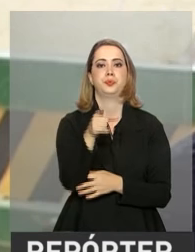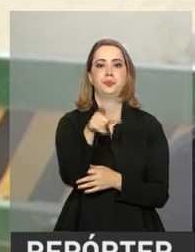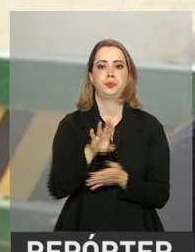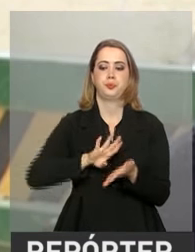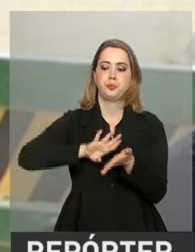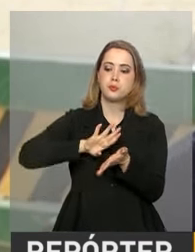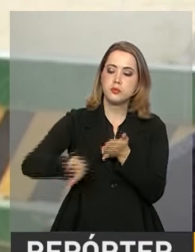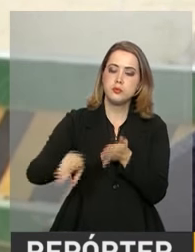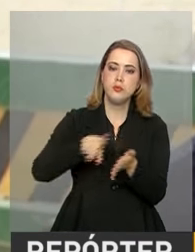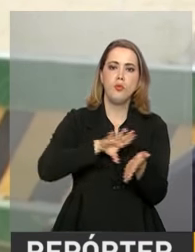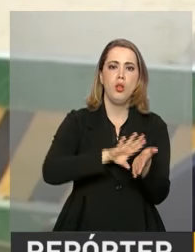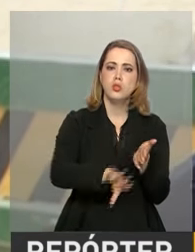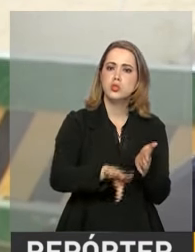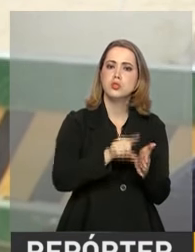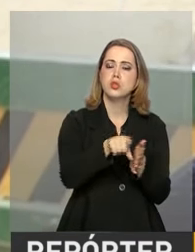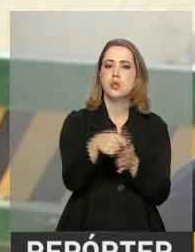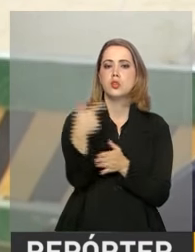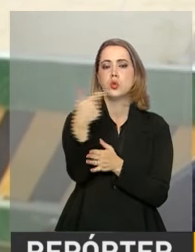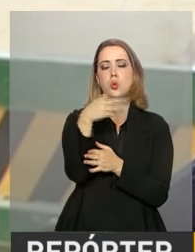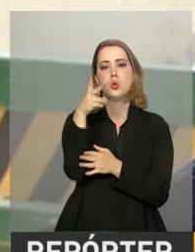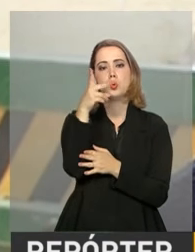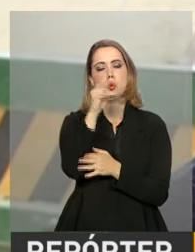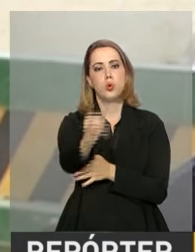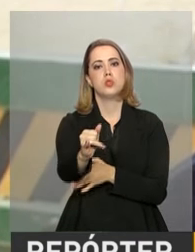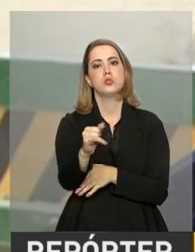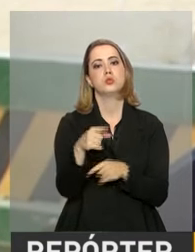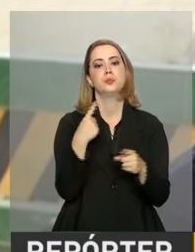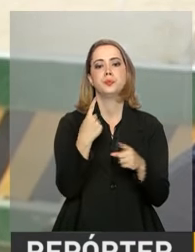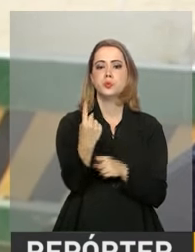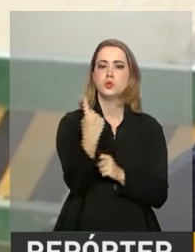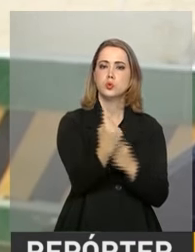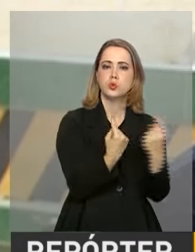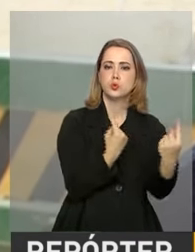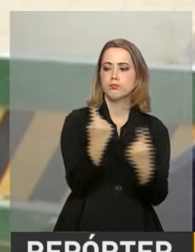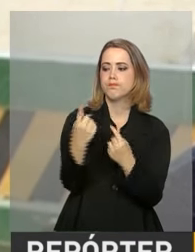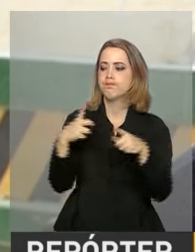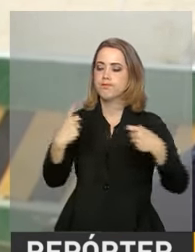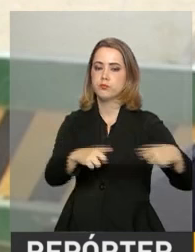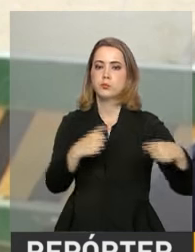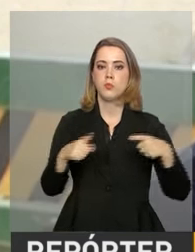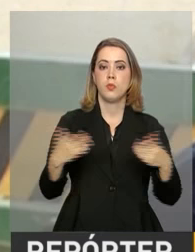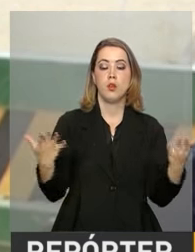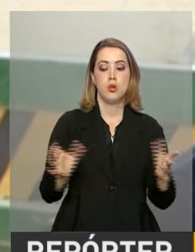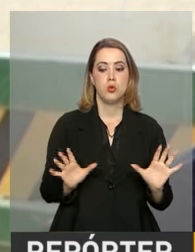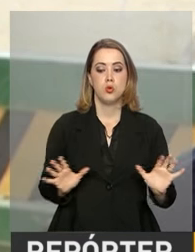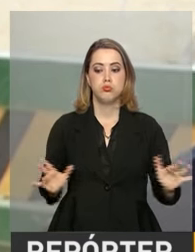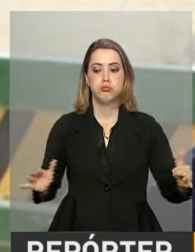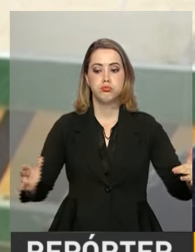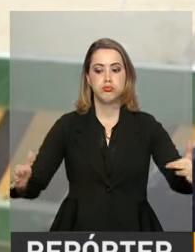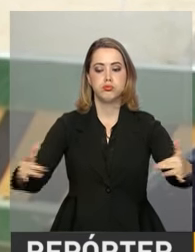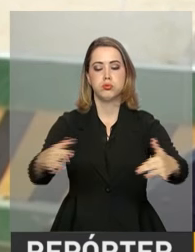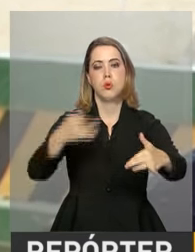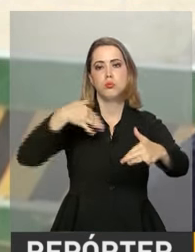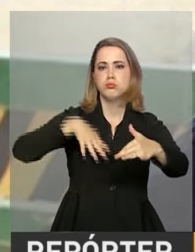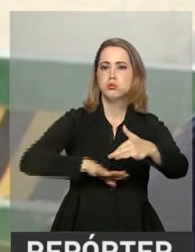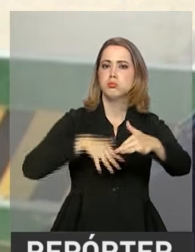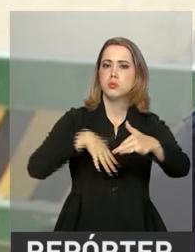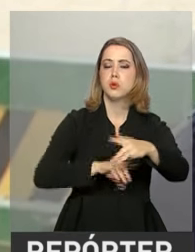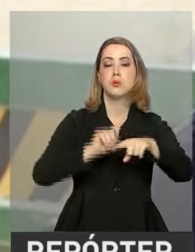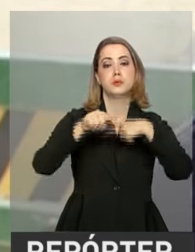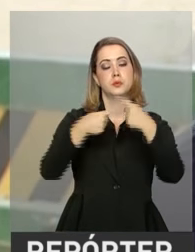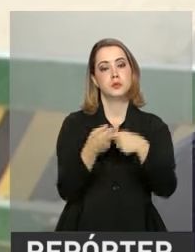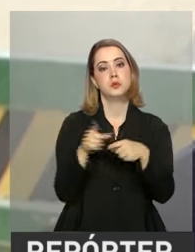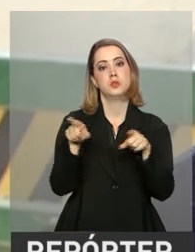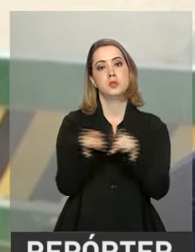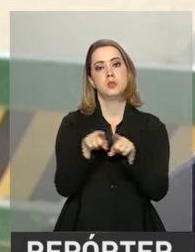retirados diariamente ou a cada dois dias conforme o volume né de cada Estação e são acumulados no aterro sanitário e de lá